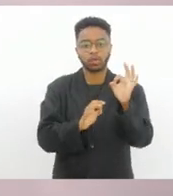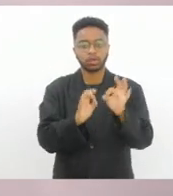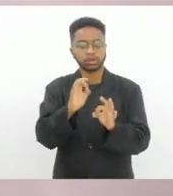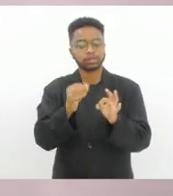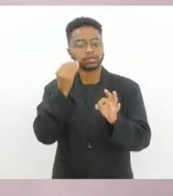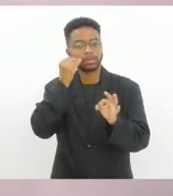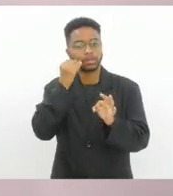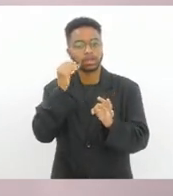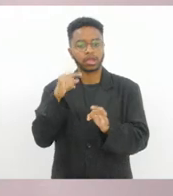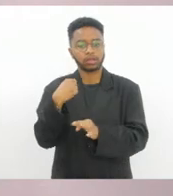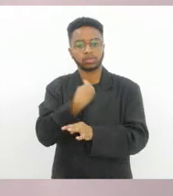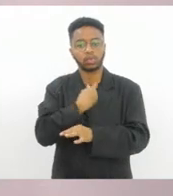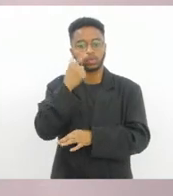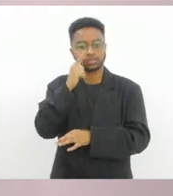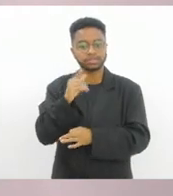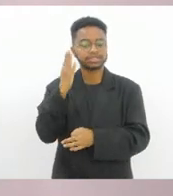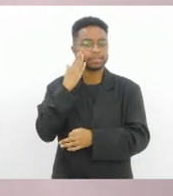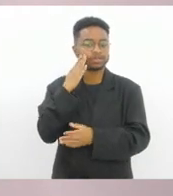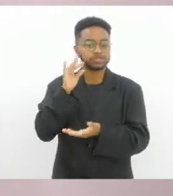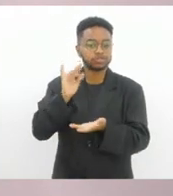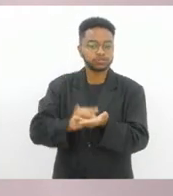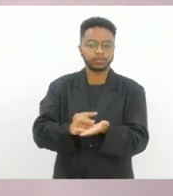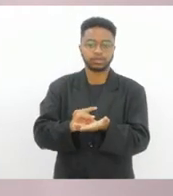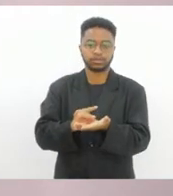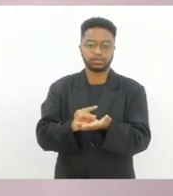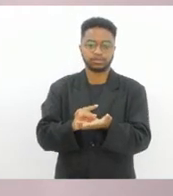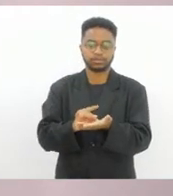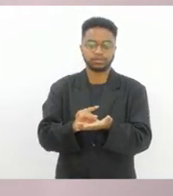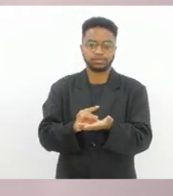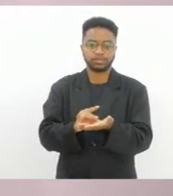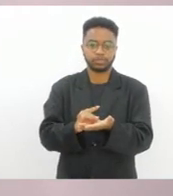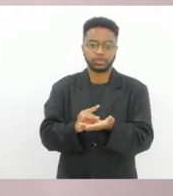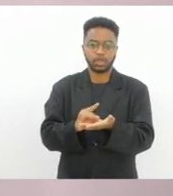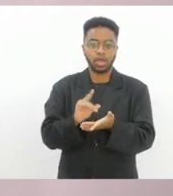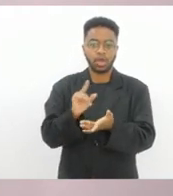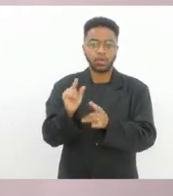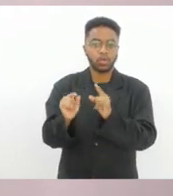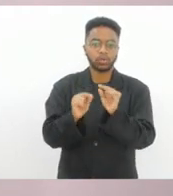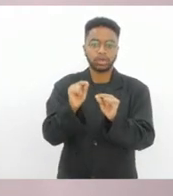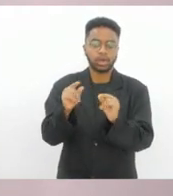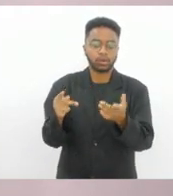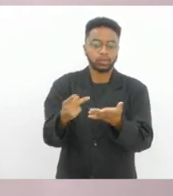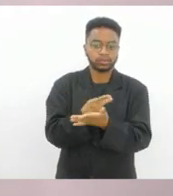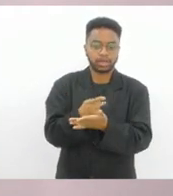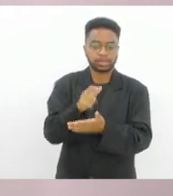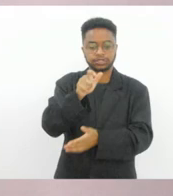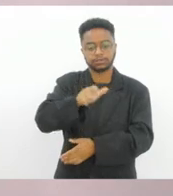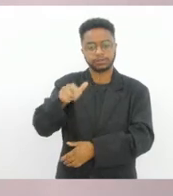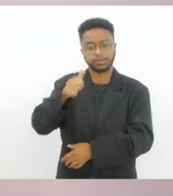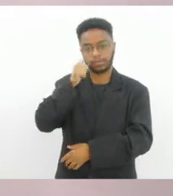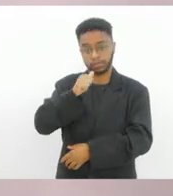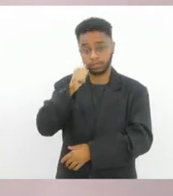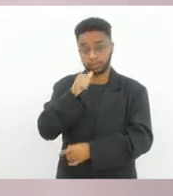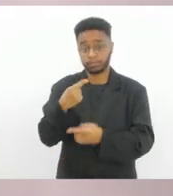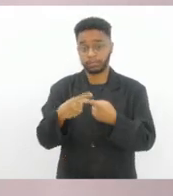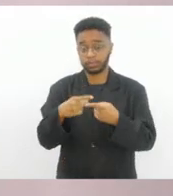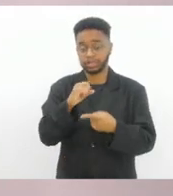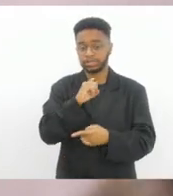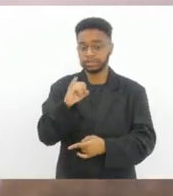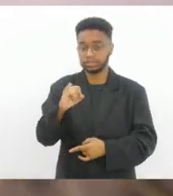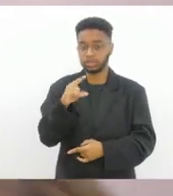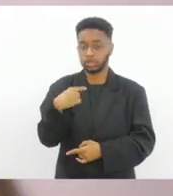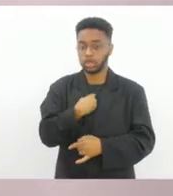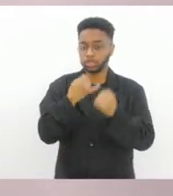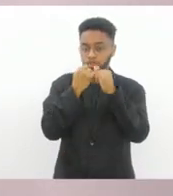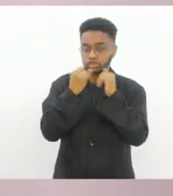que a gente possa ter a real noção do que acontece com as nossas mulheres. Porque, se já nos